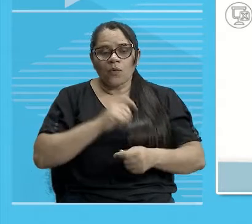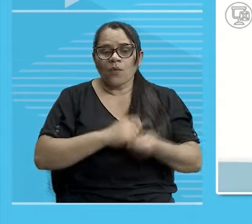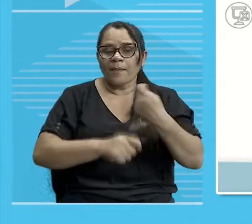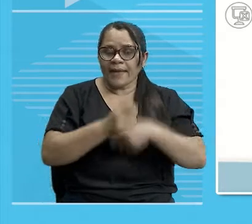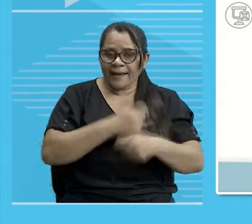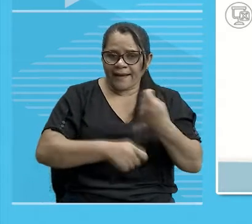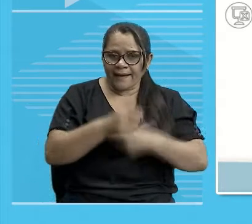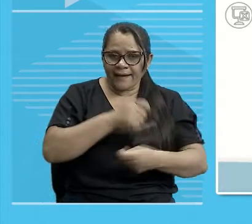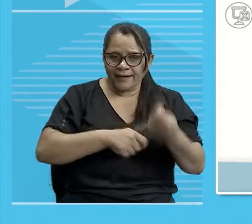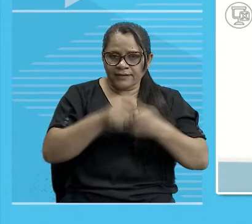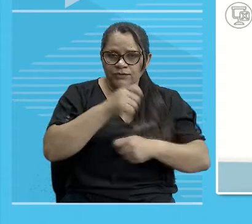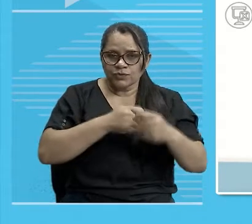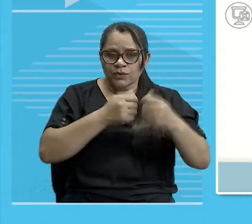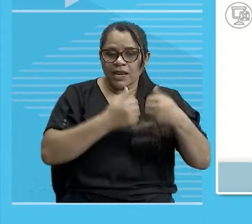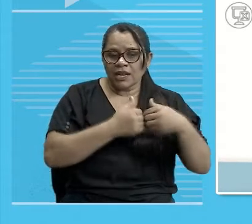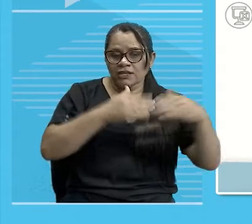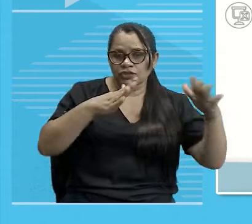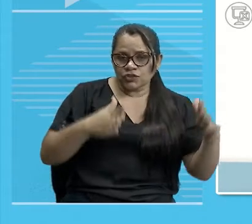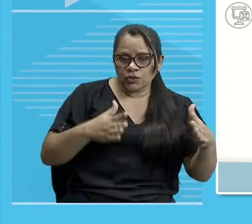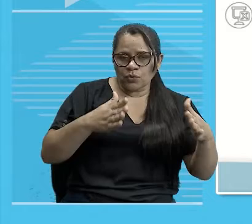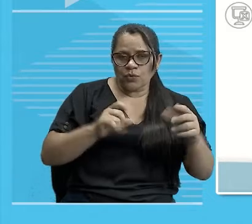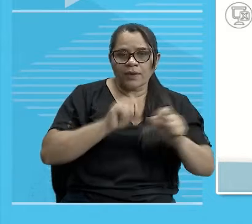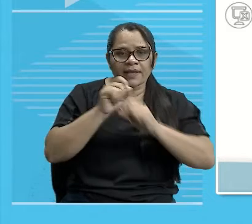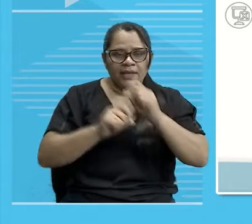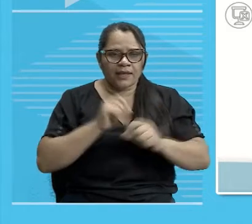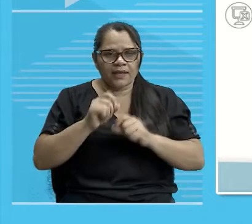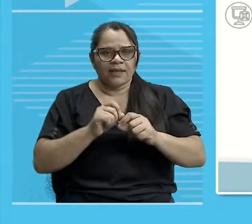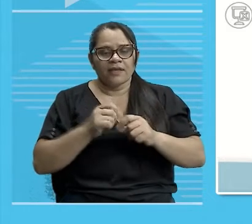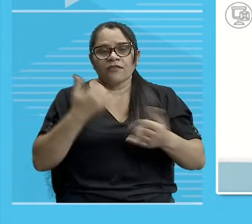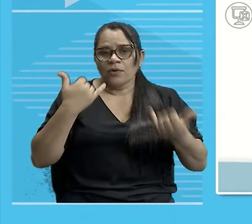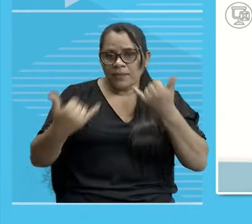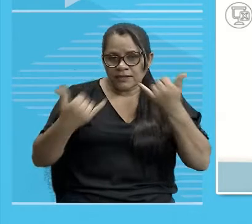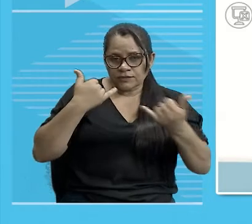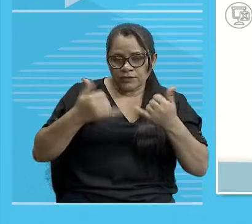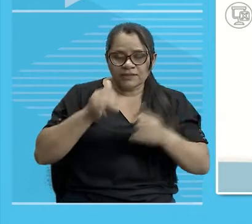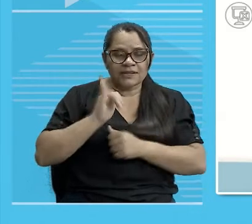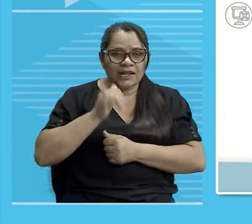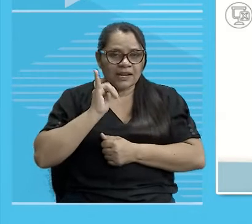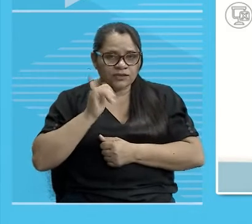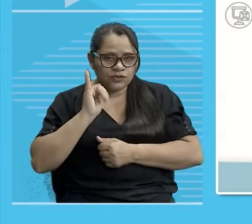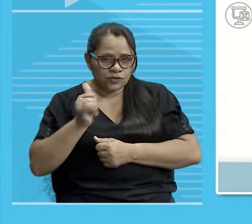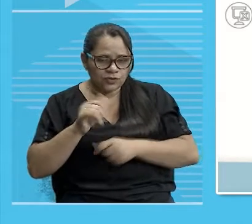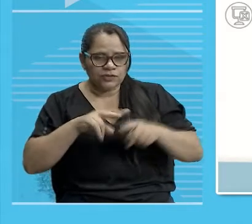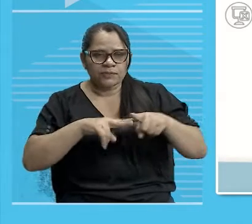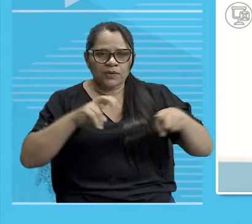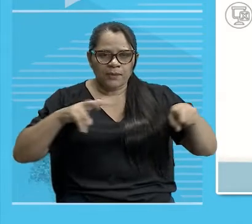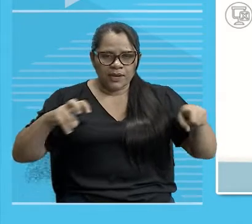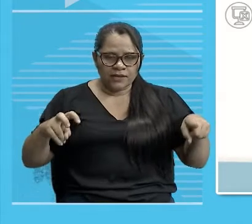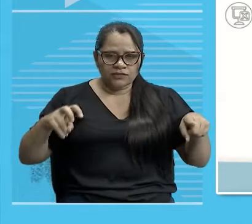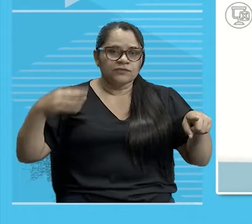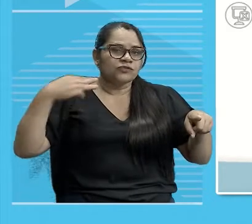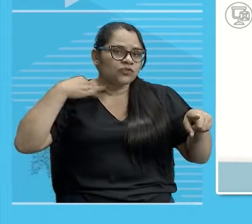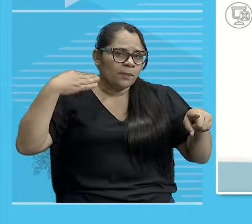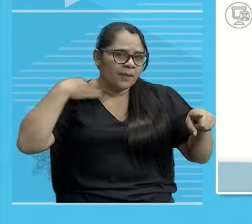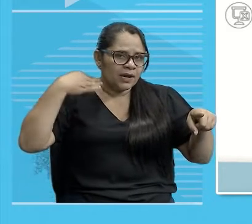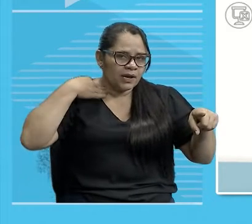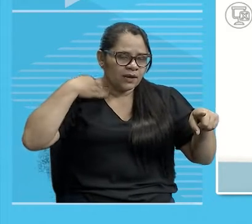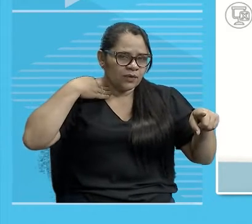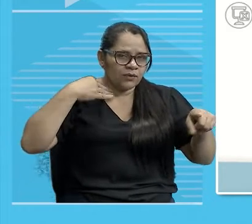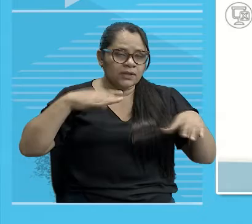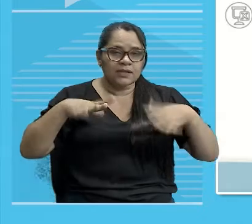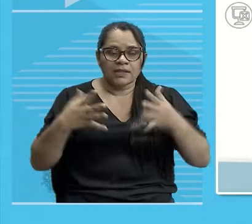gente né é bancos eletrônicos que não existem fisicamente mas existem por aplicativo setor